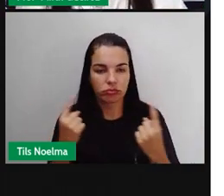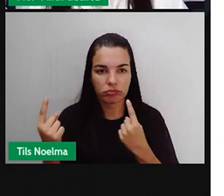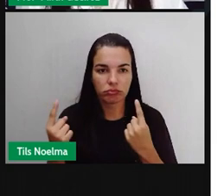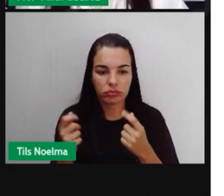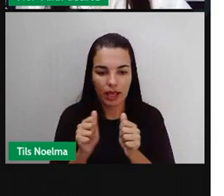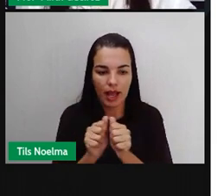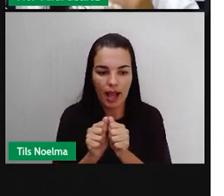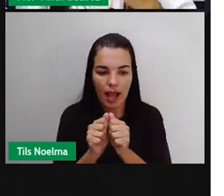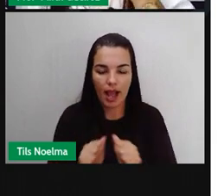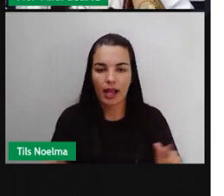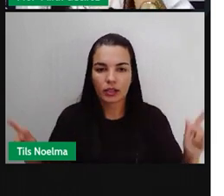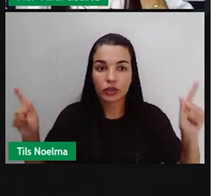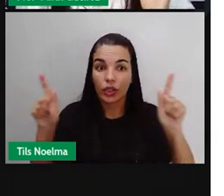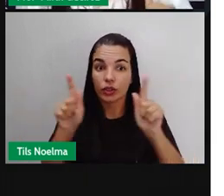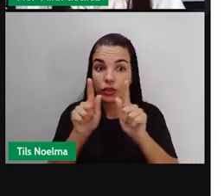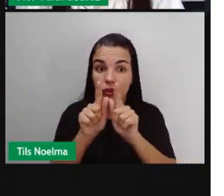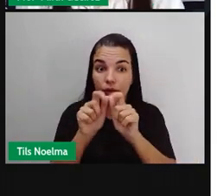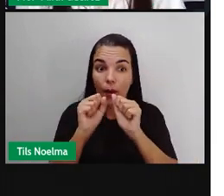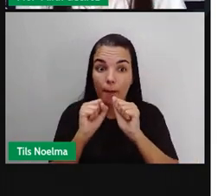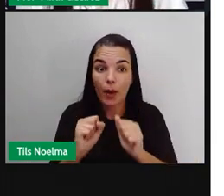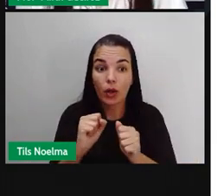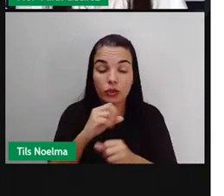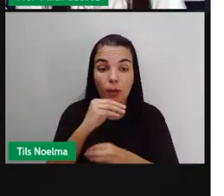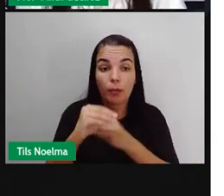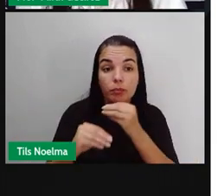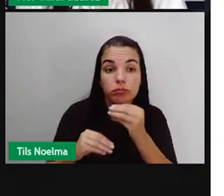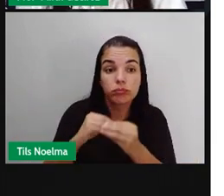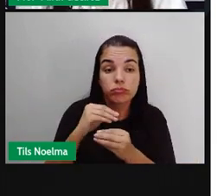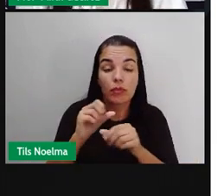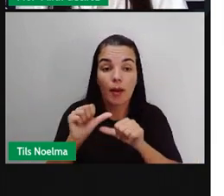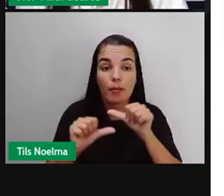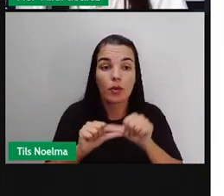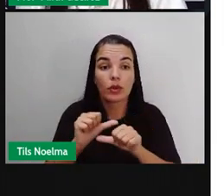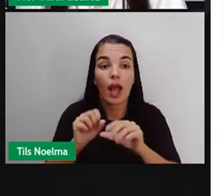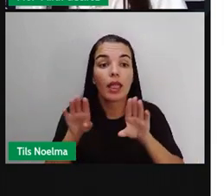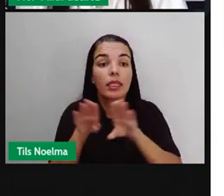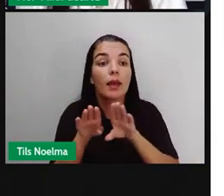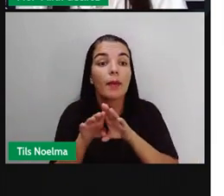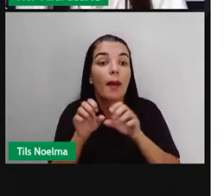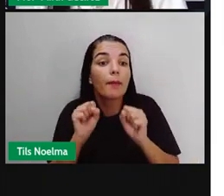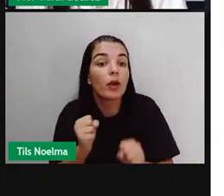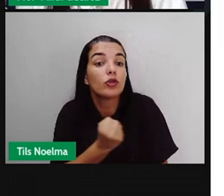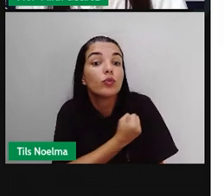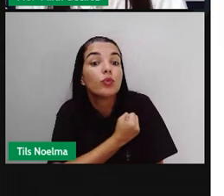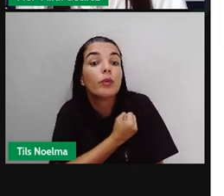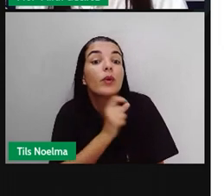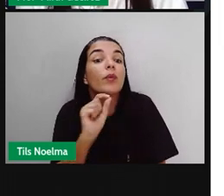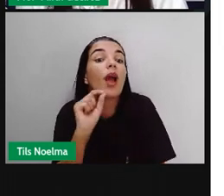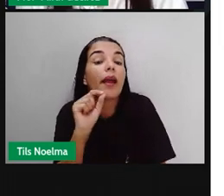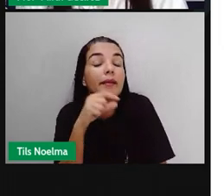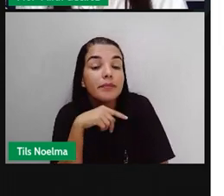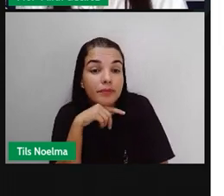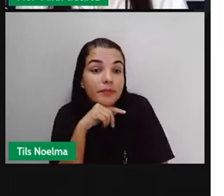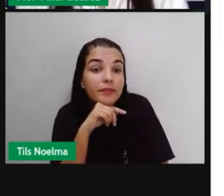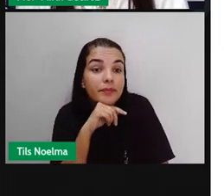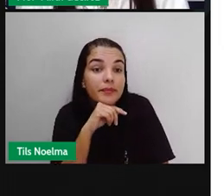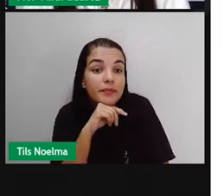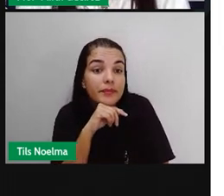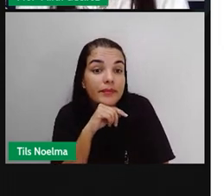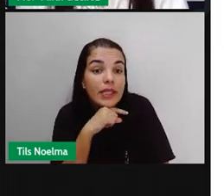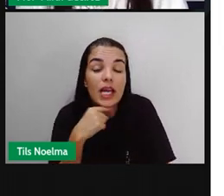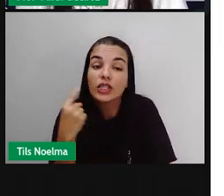vai ser alterado. Ele pode ser alterado também de acordo com o número, né? Número é o quê dentro aí do português, dentro